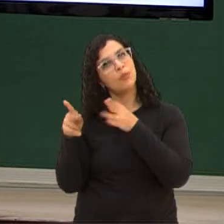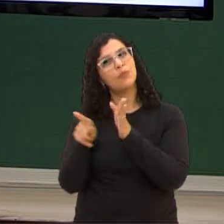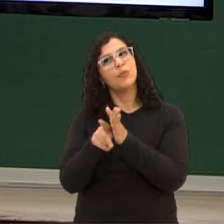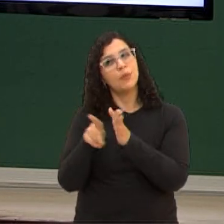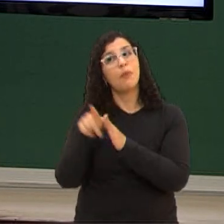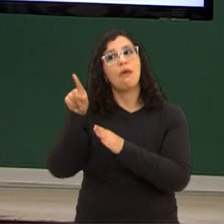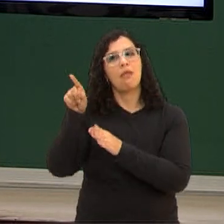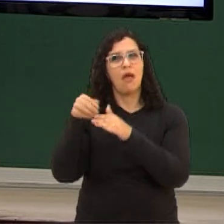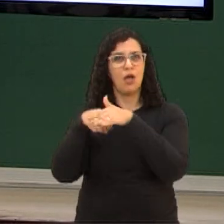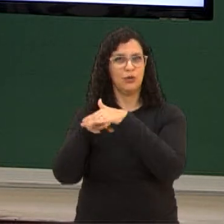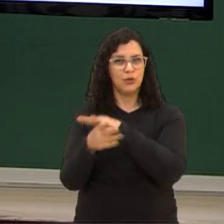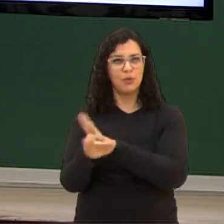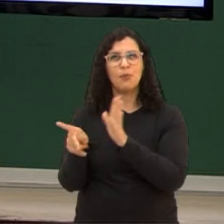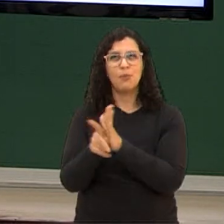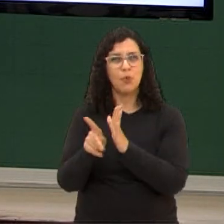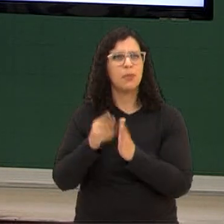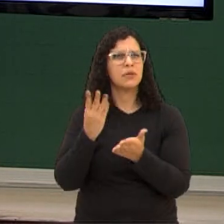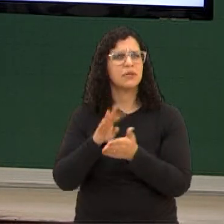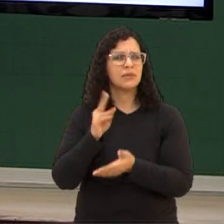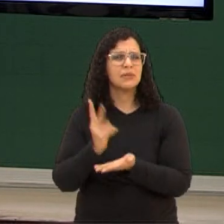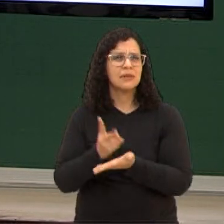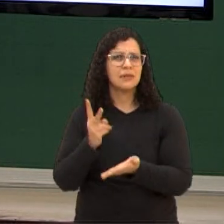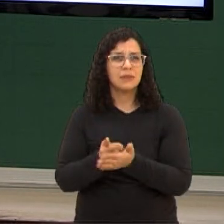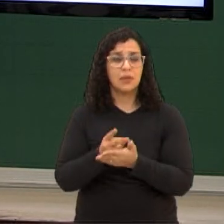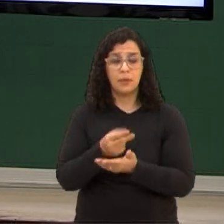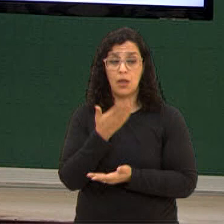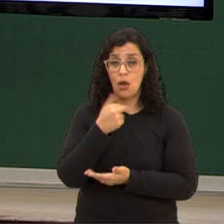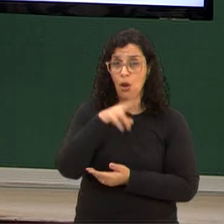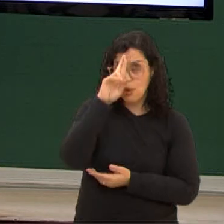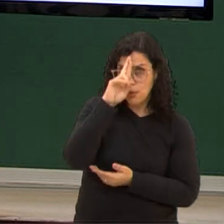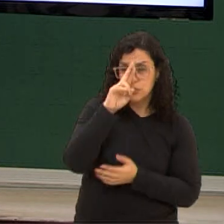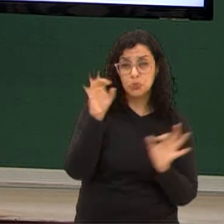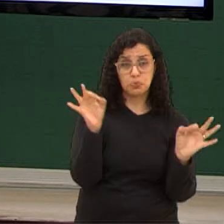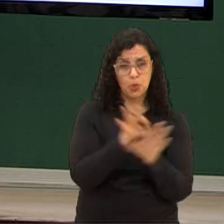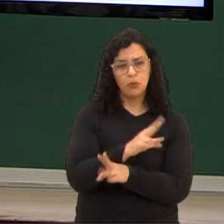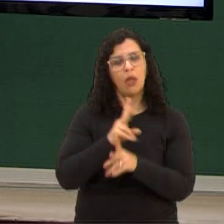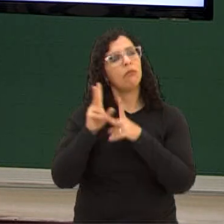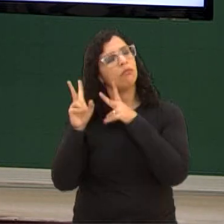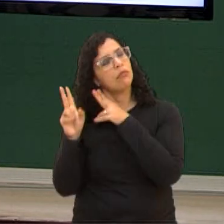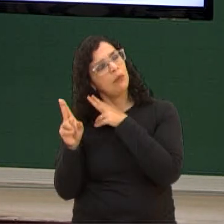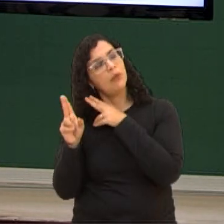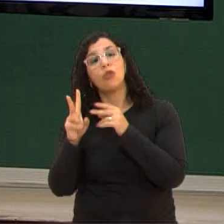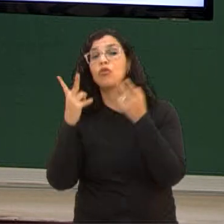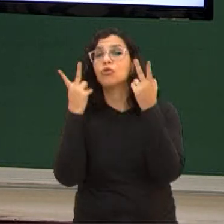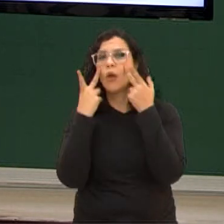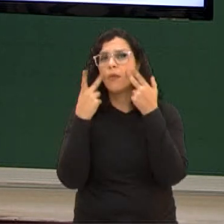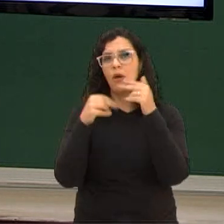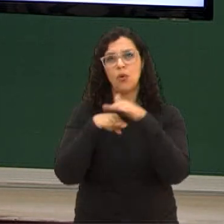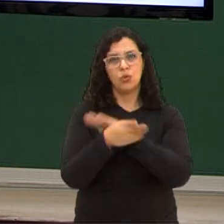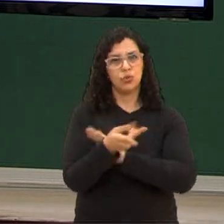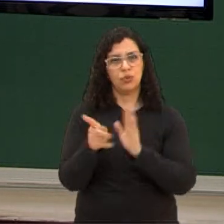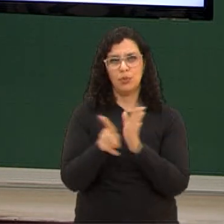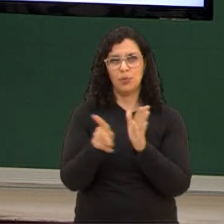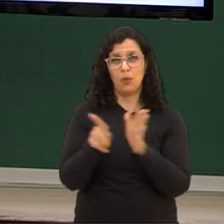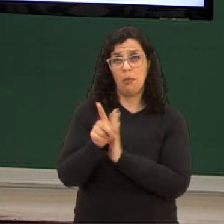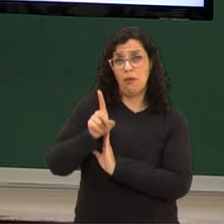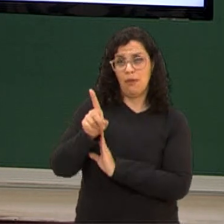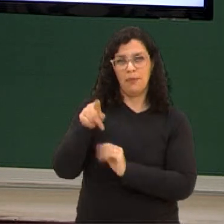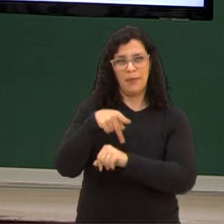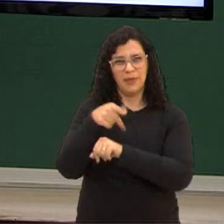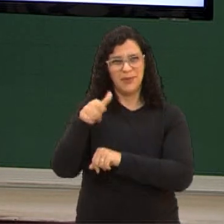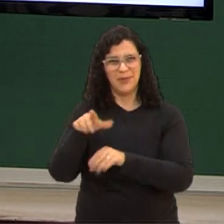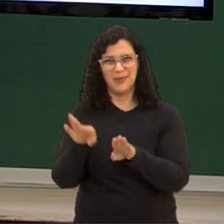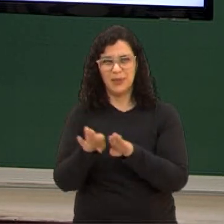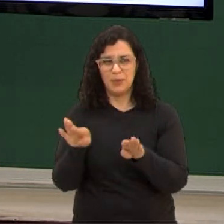têm costume de tirar a soneca depois do almoço. É uma coisa normal para eles tirar essa